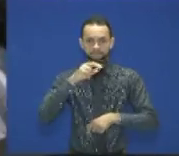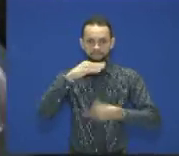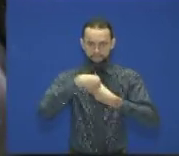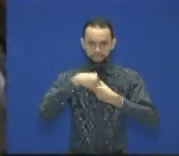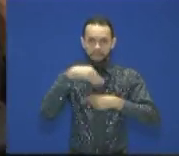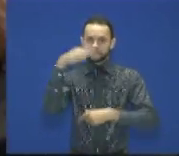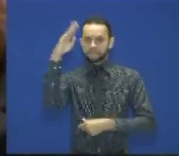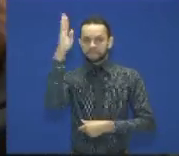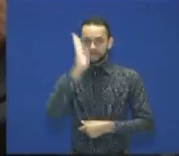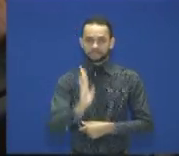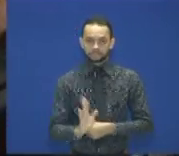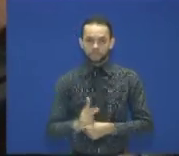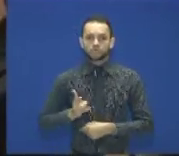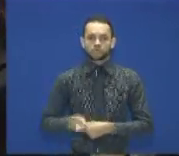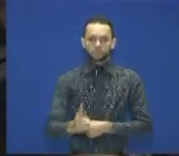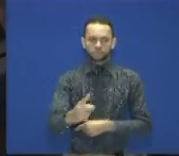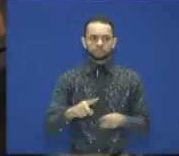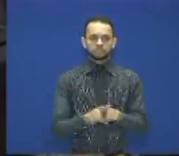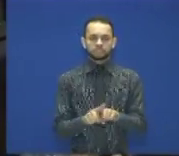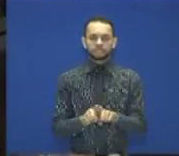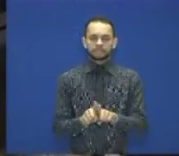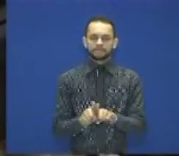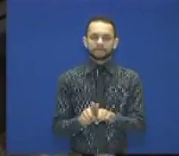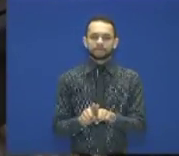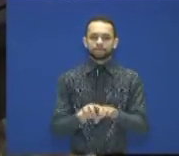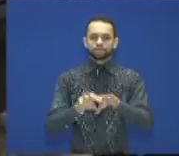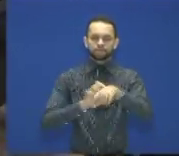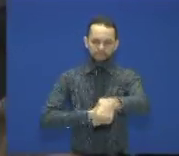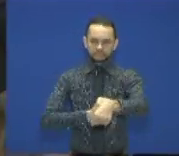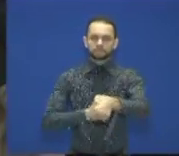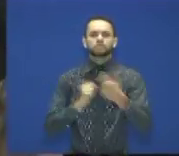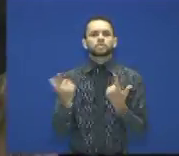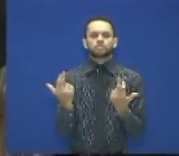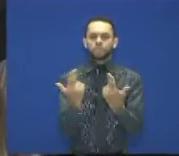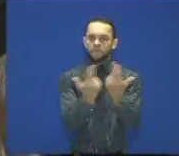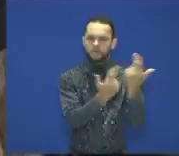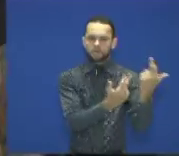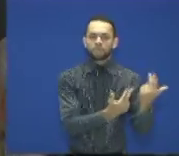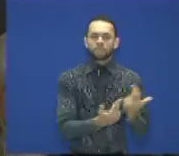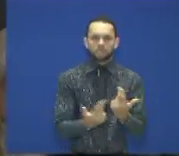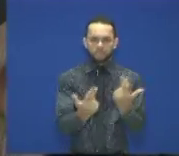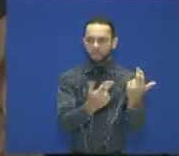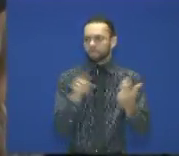ter esta mesma formação oferecida a todos vocês.